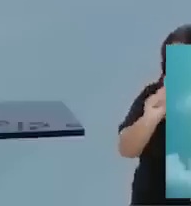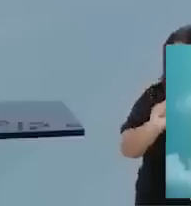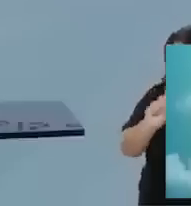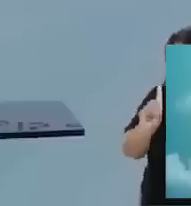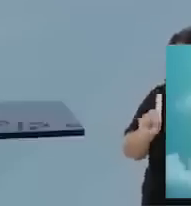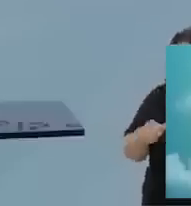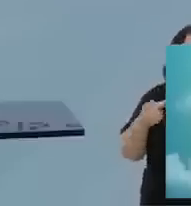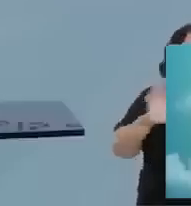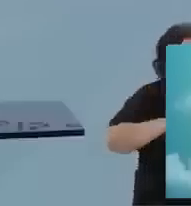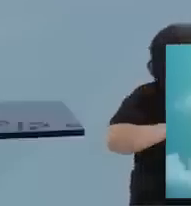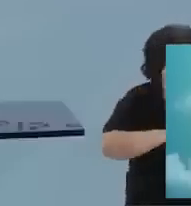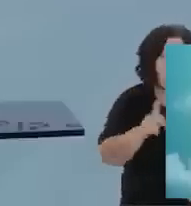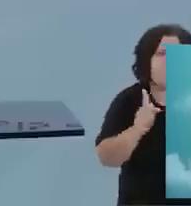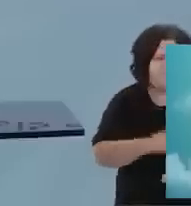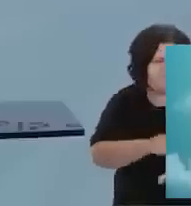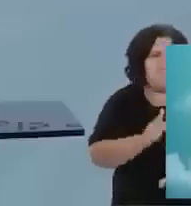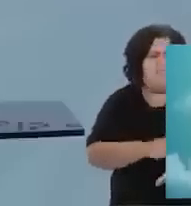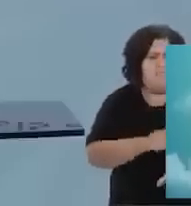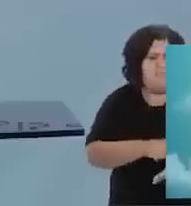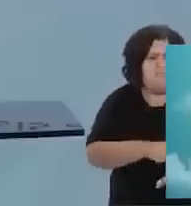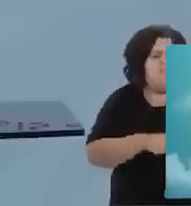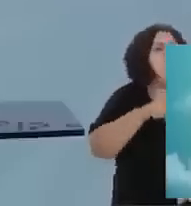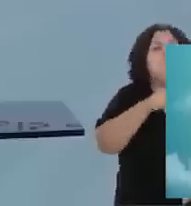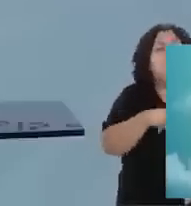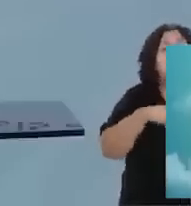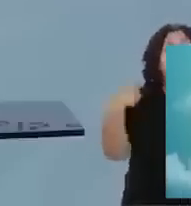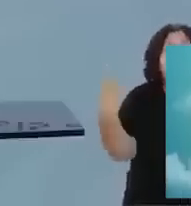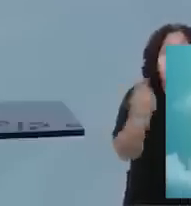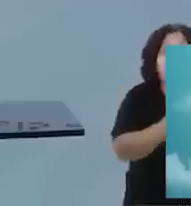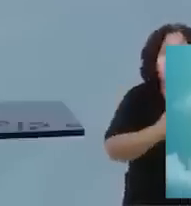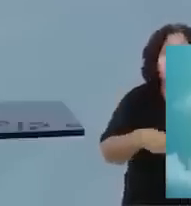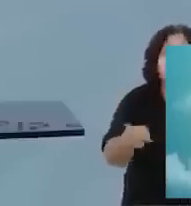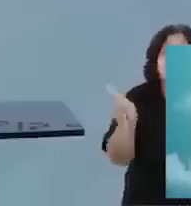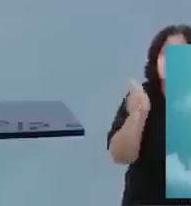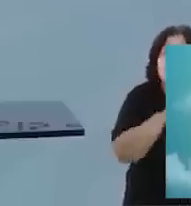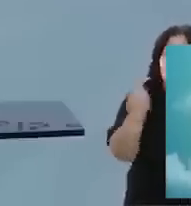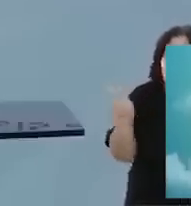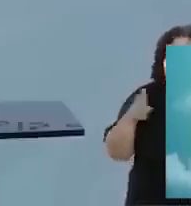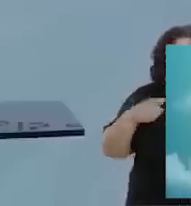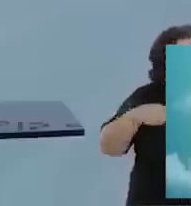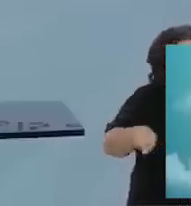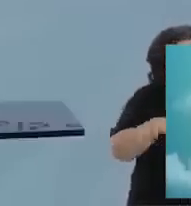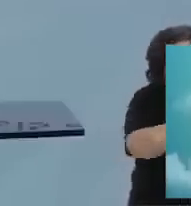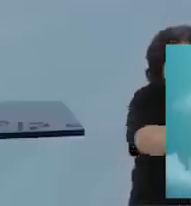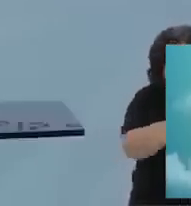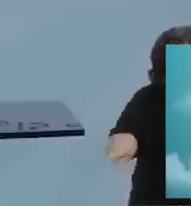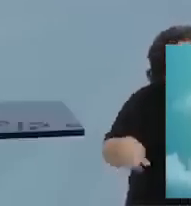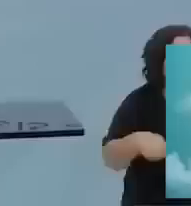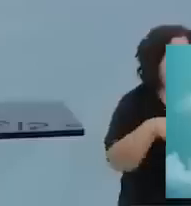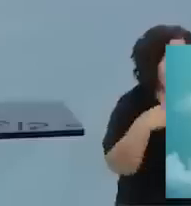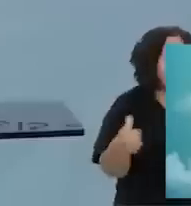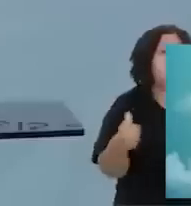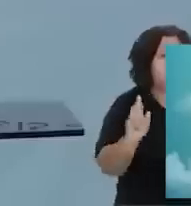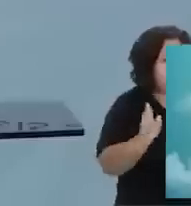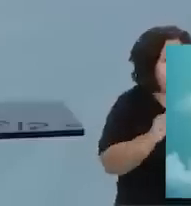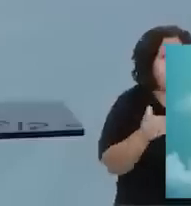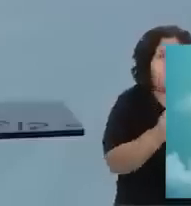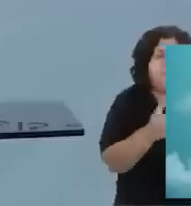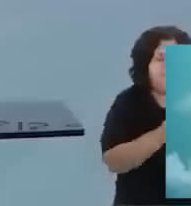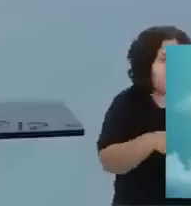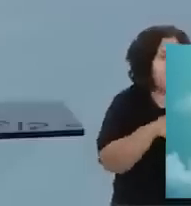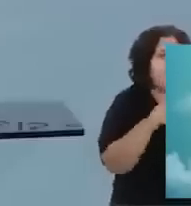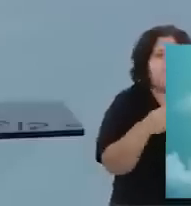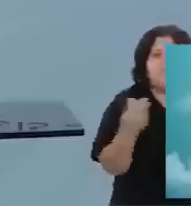Depois ele trata do amor que você deve ter até mesmo com seus inimigos. Em seguida, no